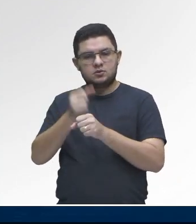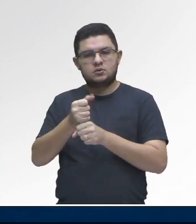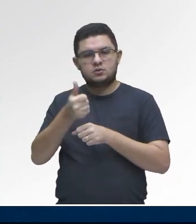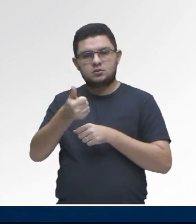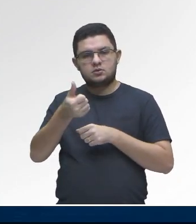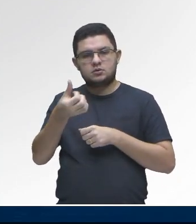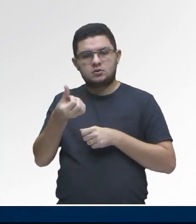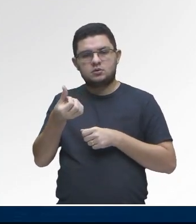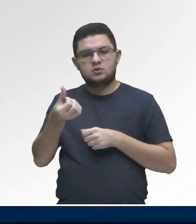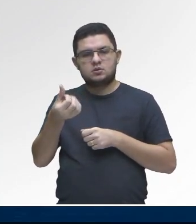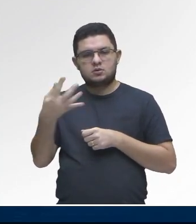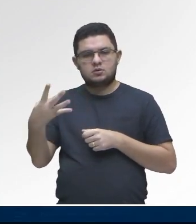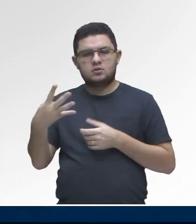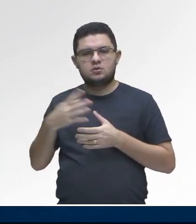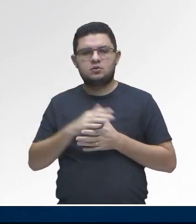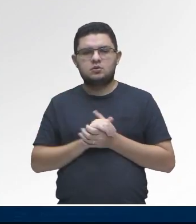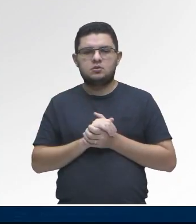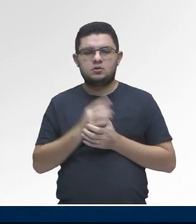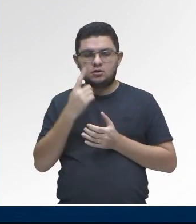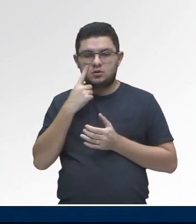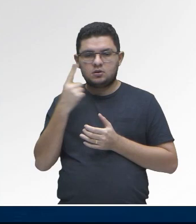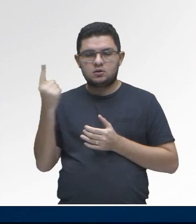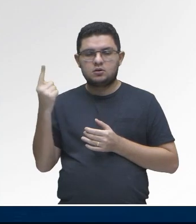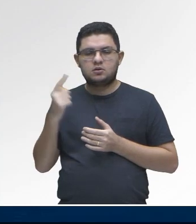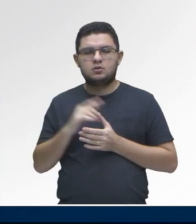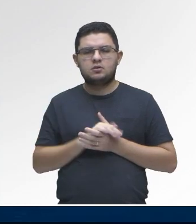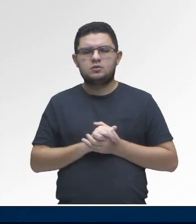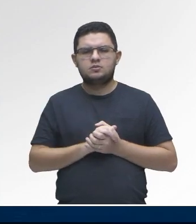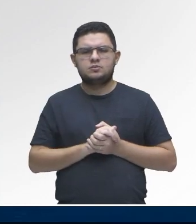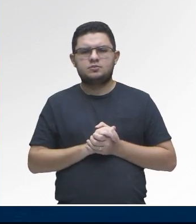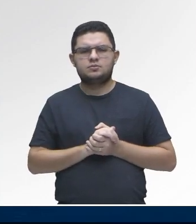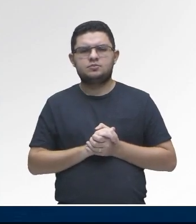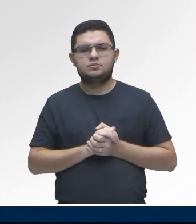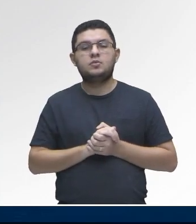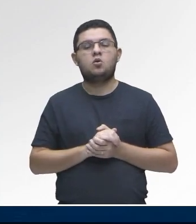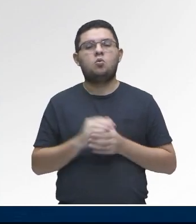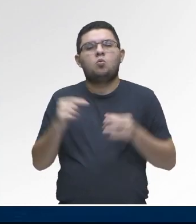Olha, 164. Deu 164.